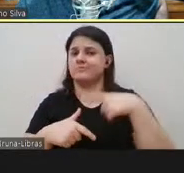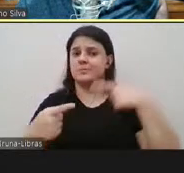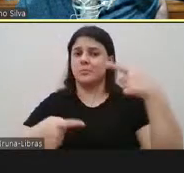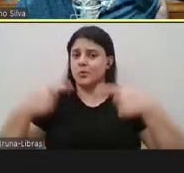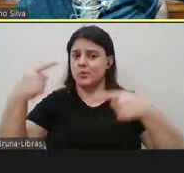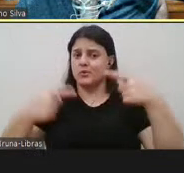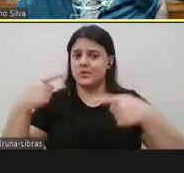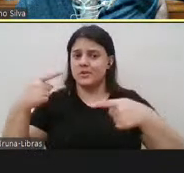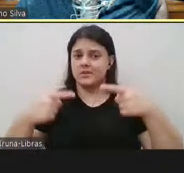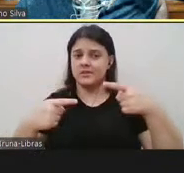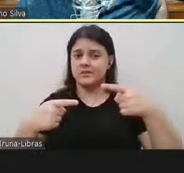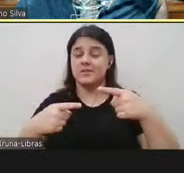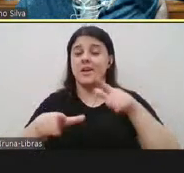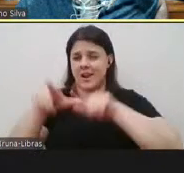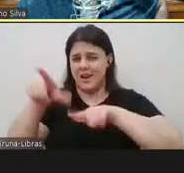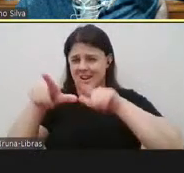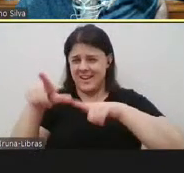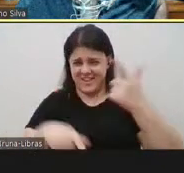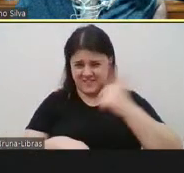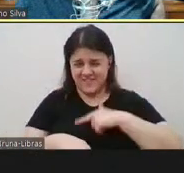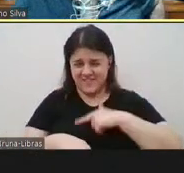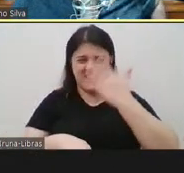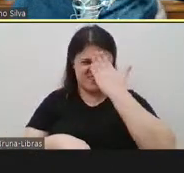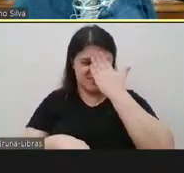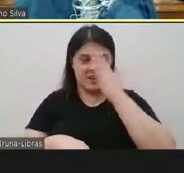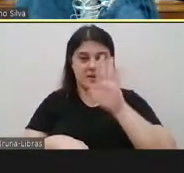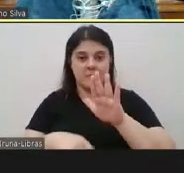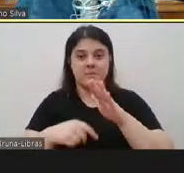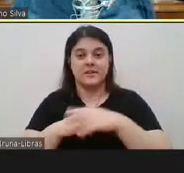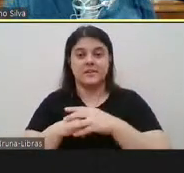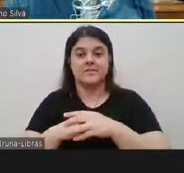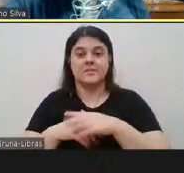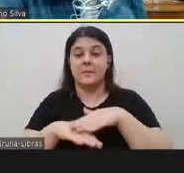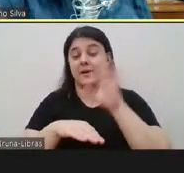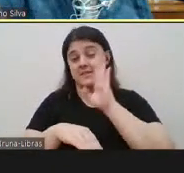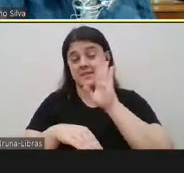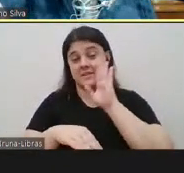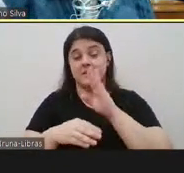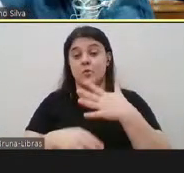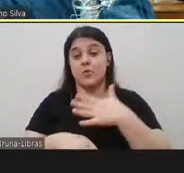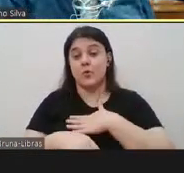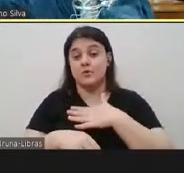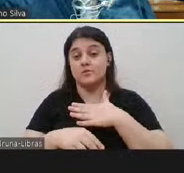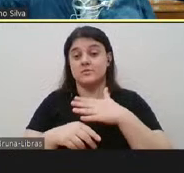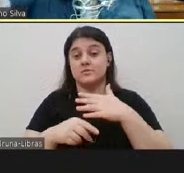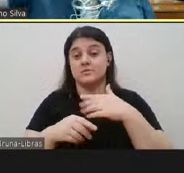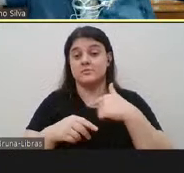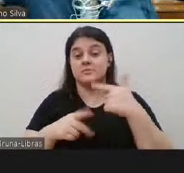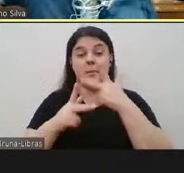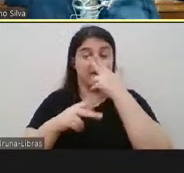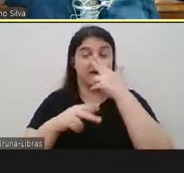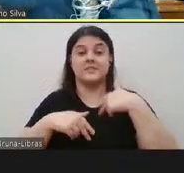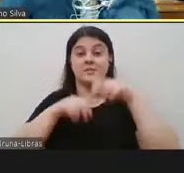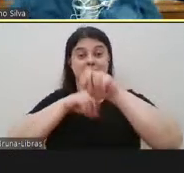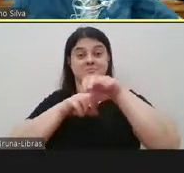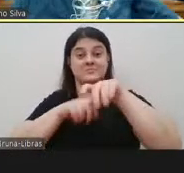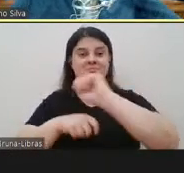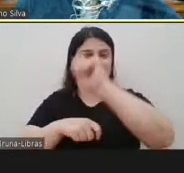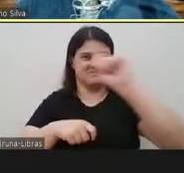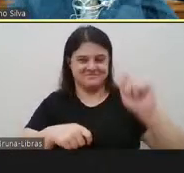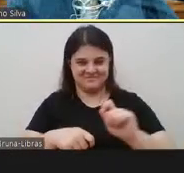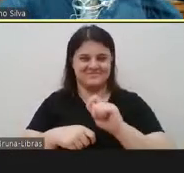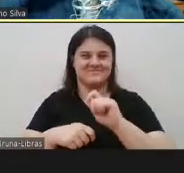educação Professor a letra feia do jeito esse aqui é um recurso aqui de digitar mas é mais divertido assim eu eu me sinto mais na sala de aula como se tivesse